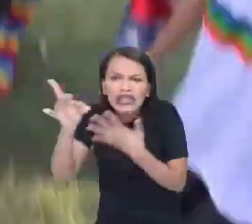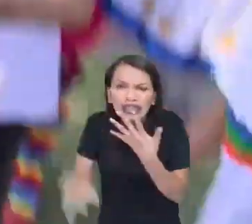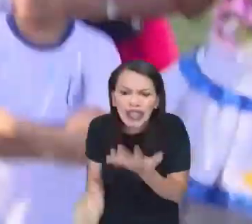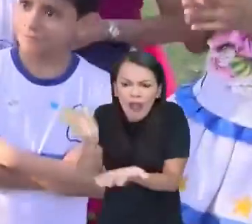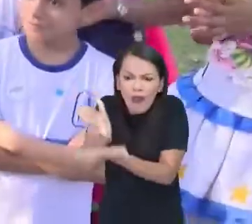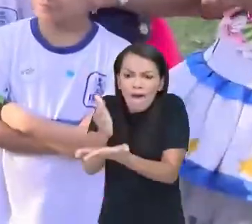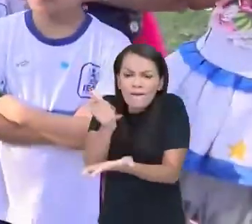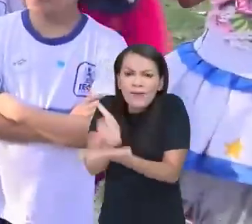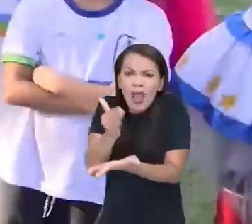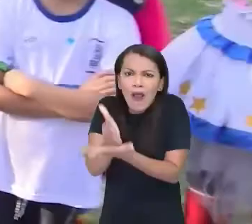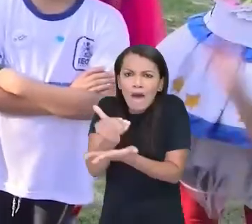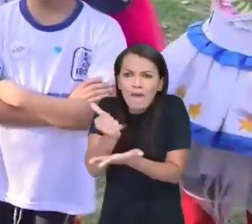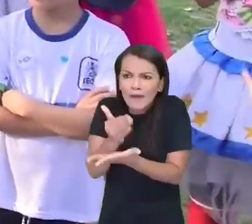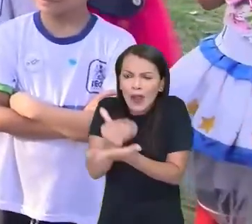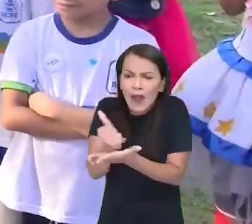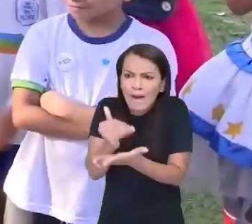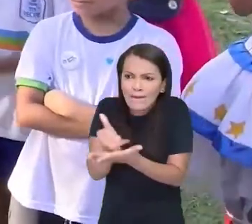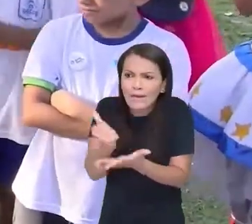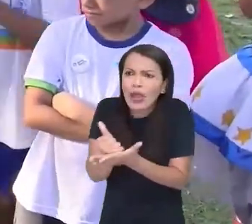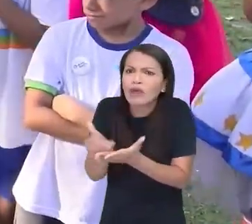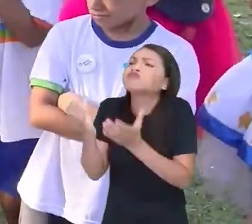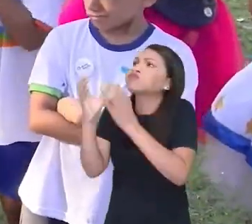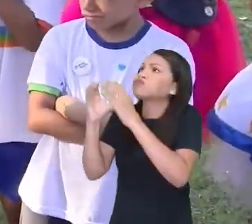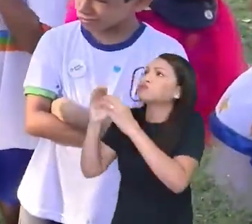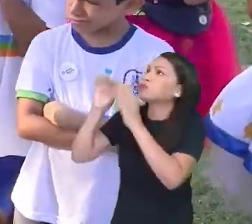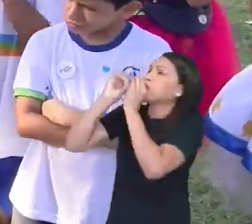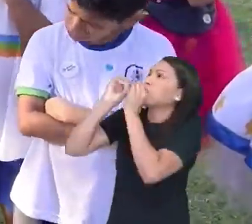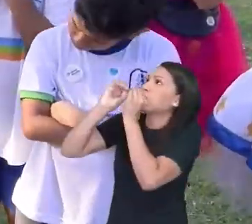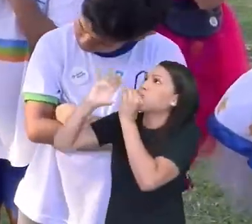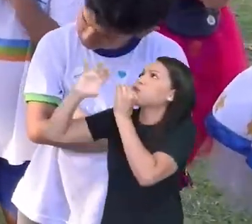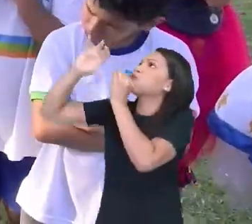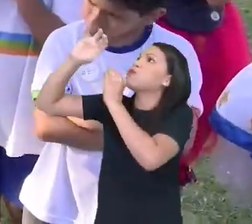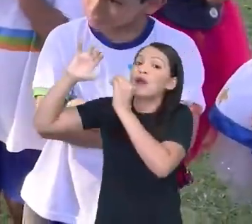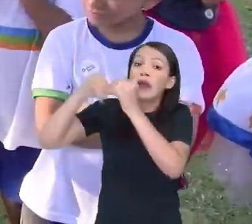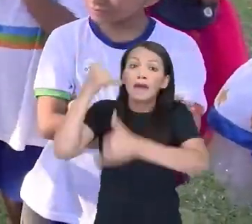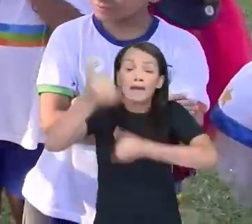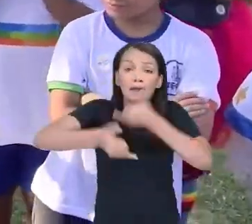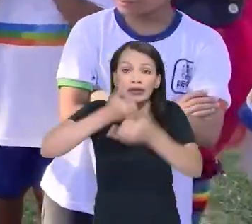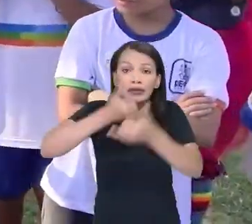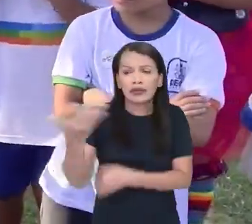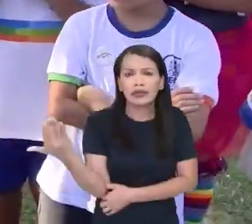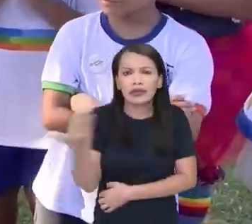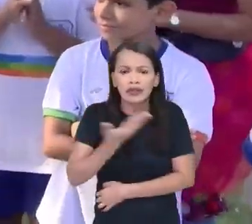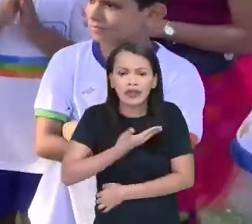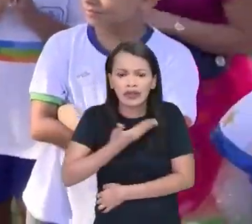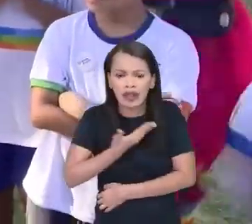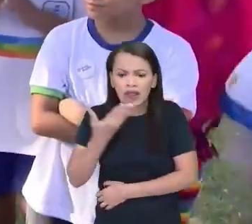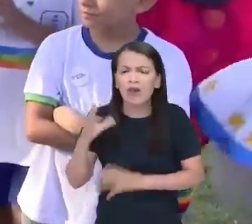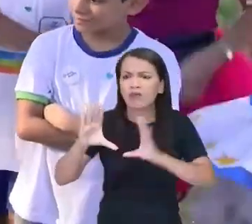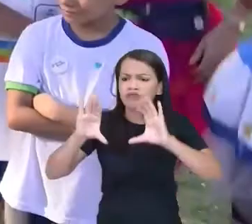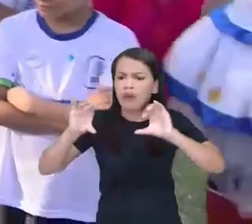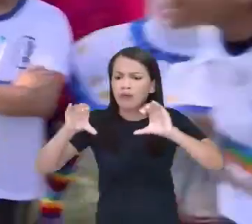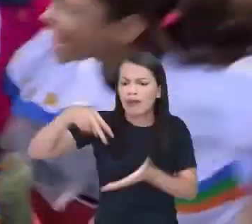e balão. Brincar com muitos amigos, dar pulo no